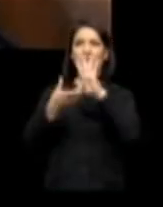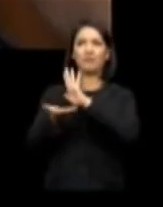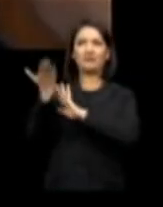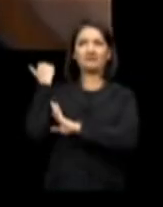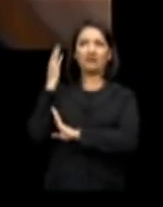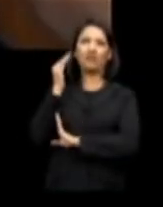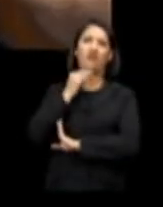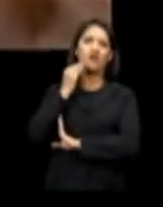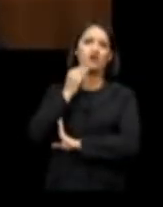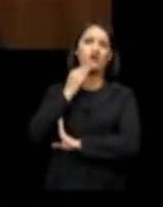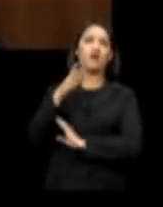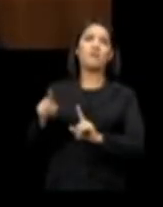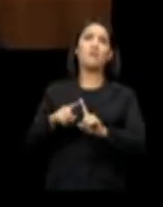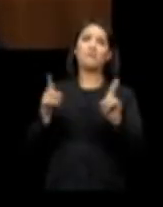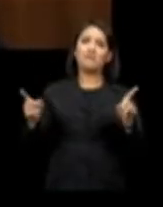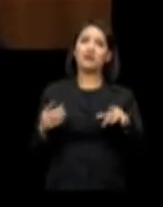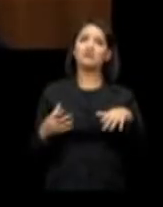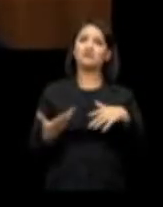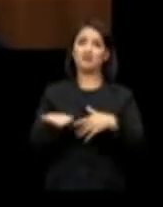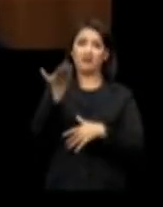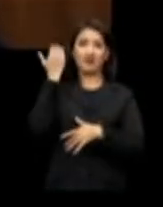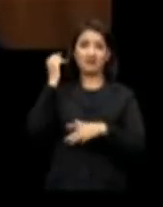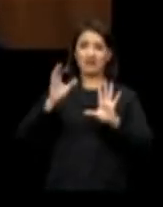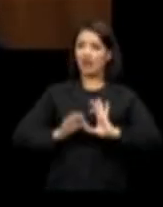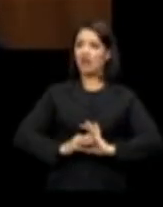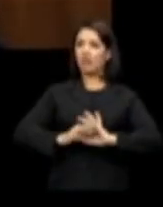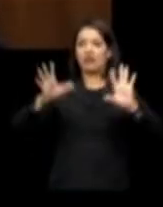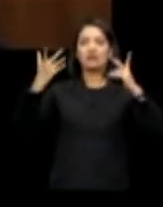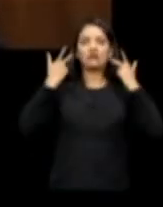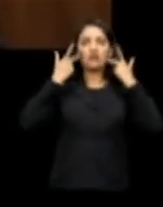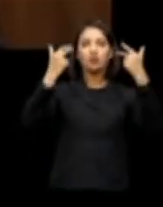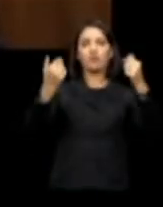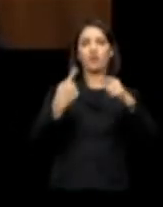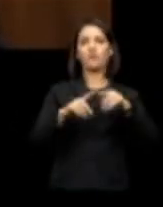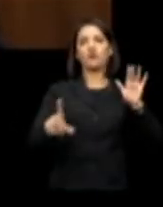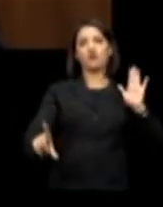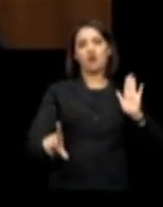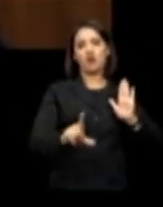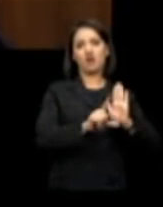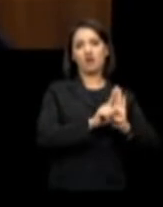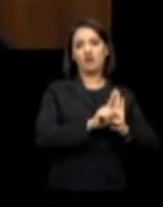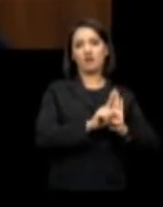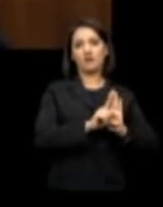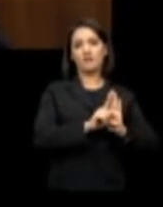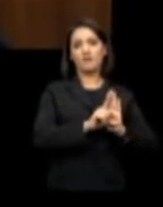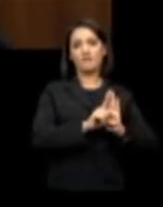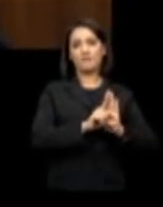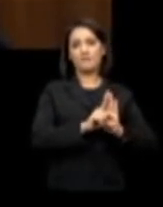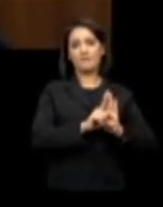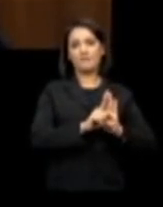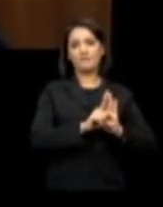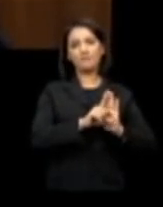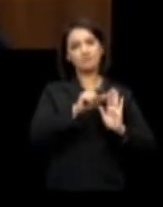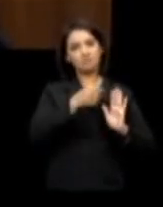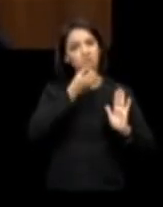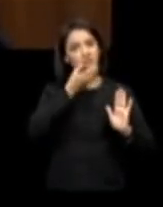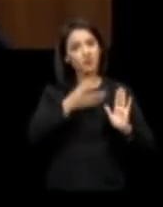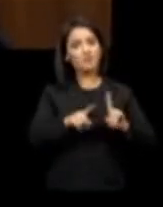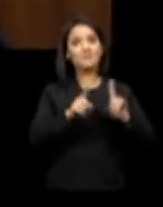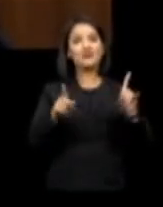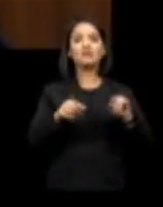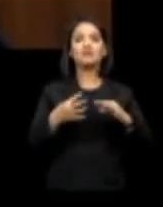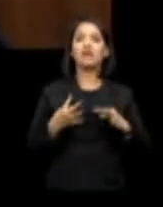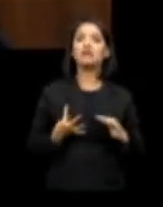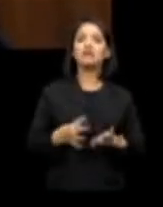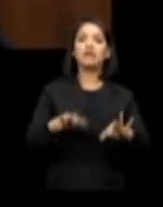Nesse mundo, a liberdade reinava, não tanto porque a lei positiva a criava, mas porque as